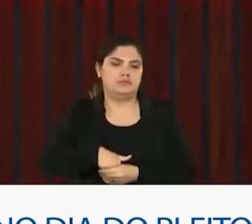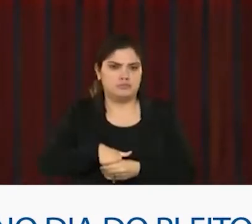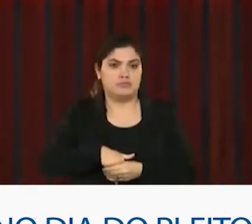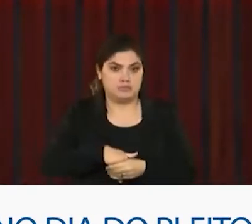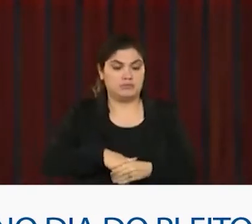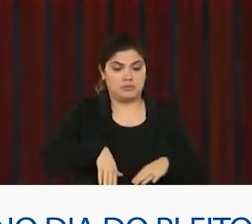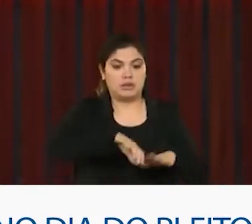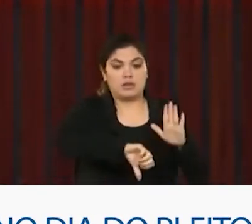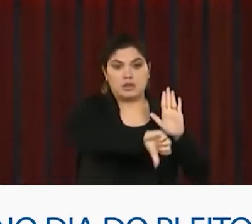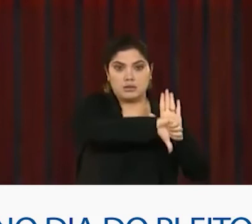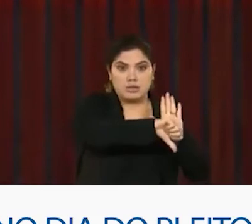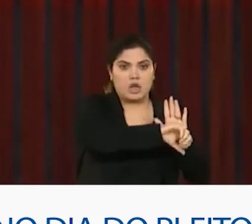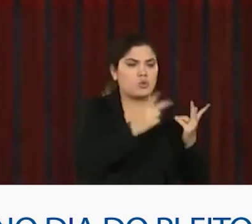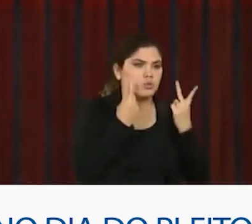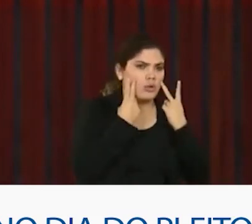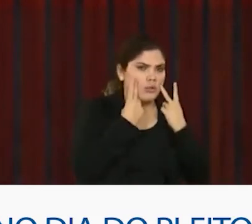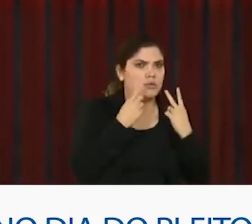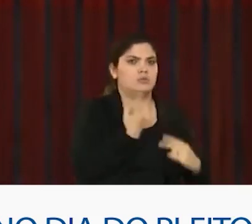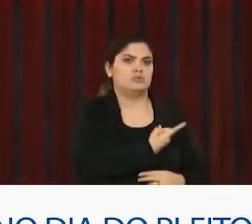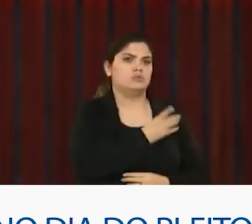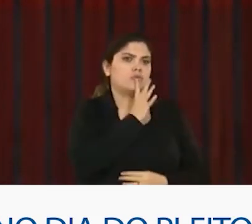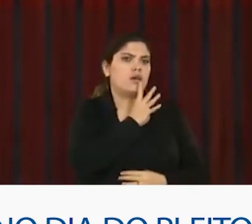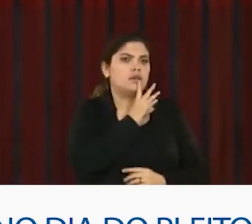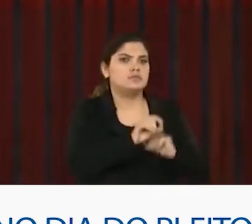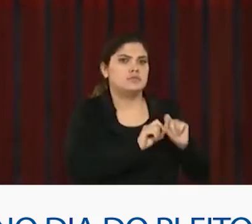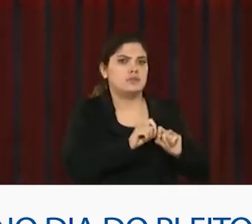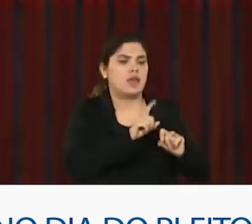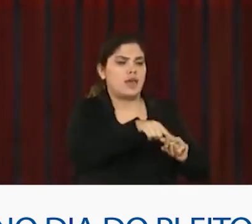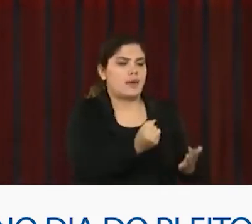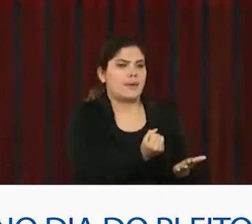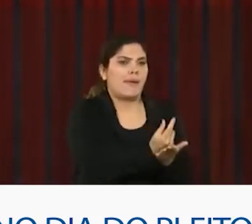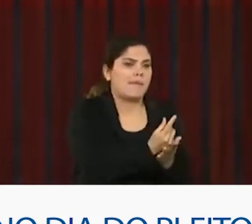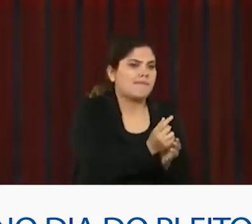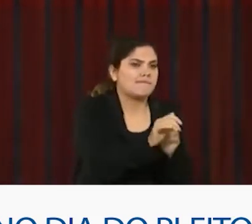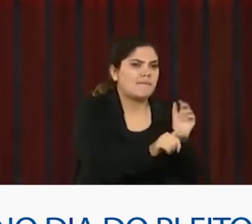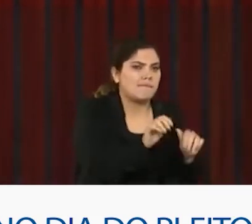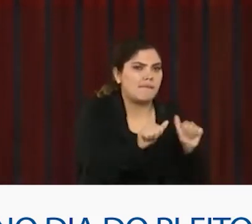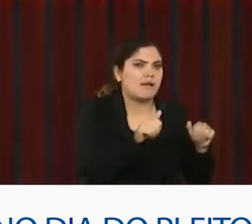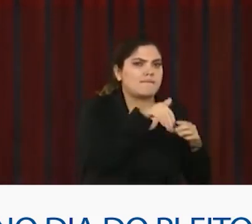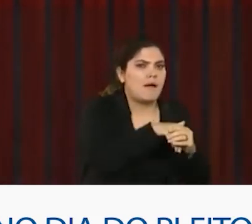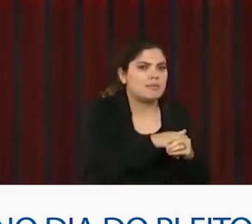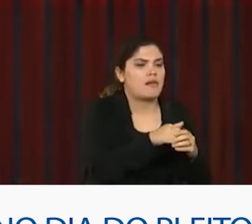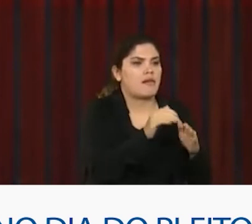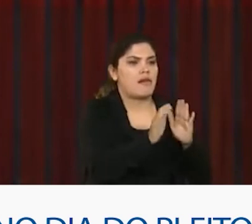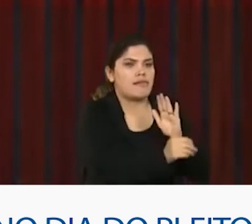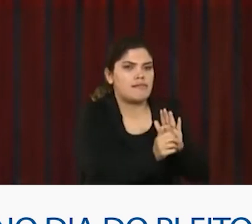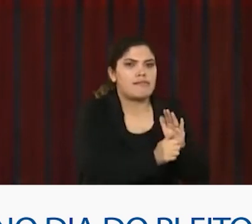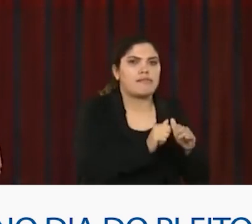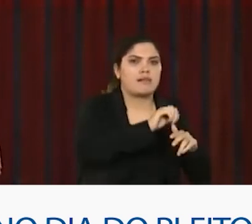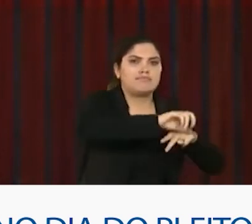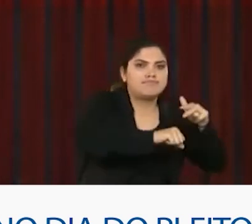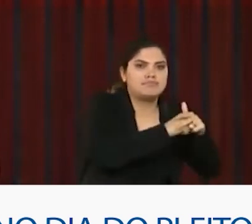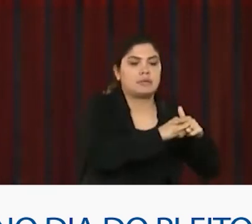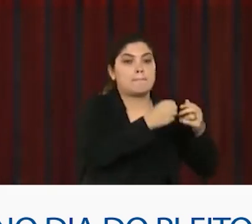Tanto a criminalidade convencional, que é esta da compra dos votos, que degrada a